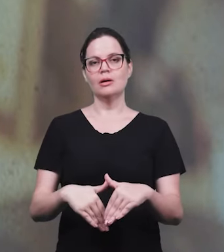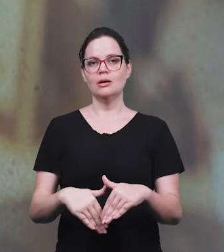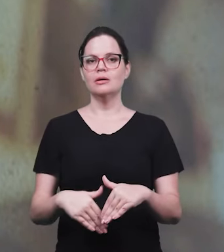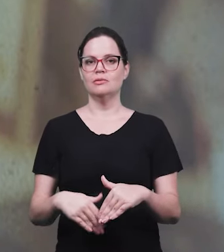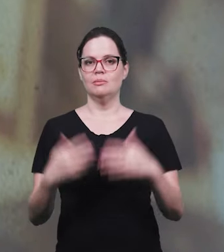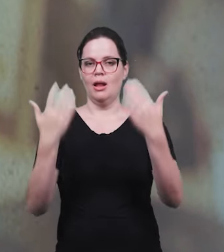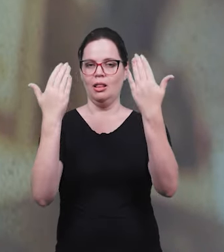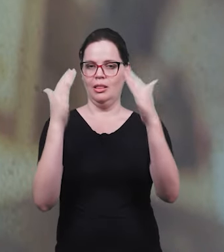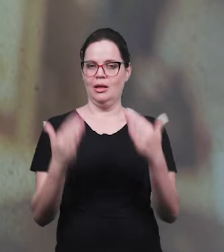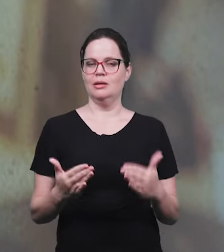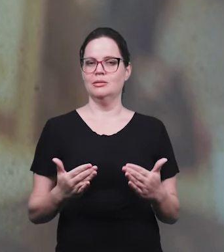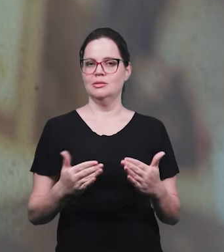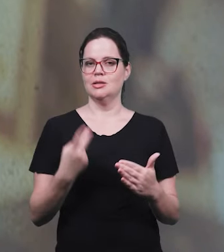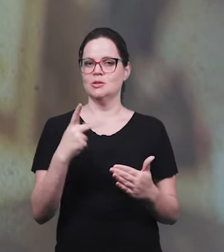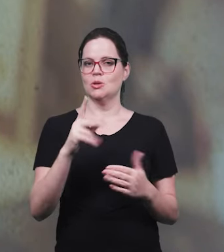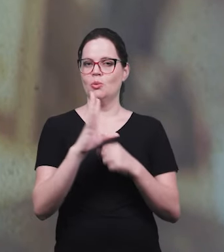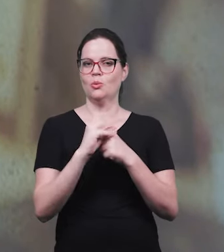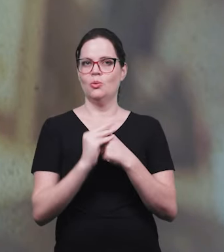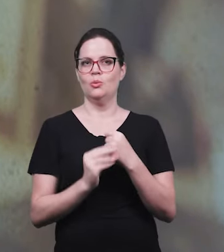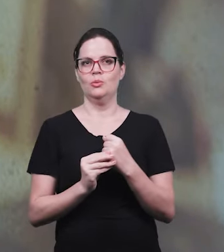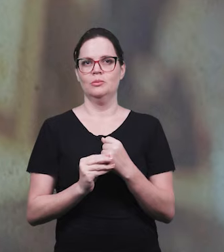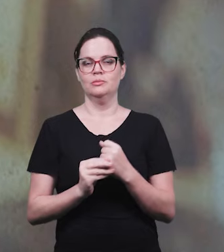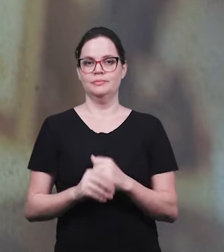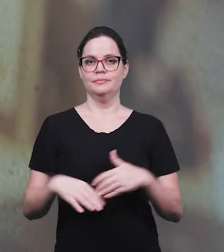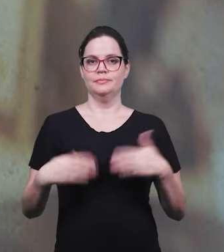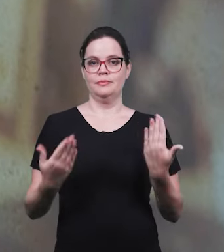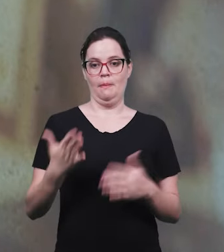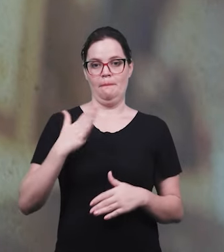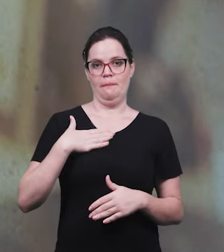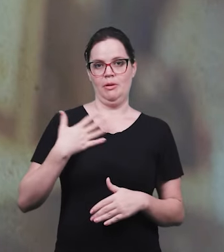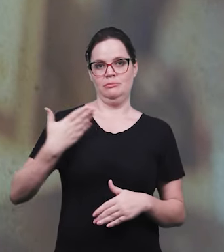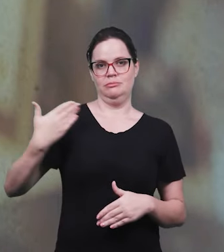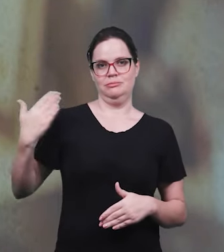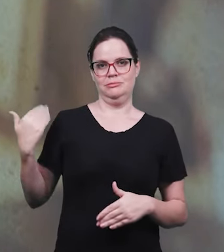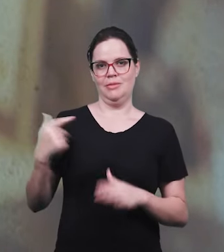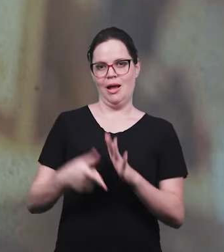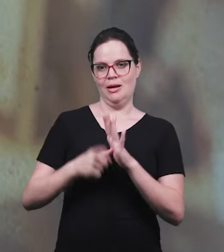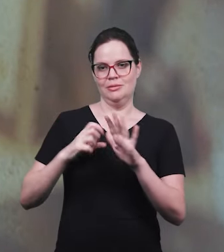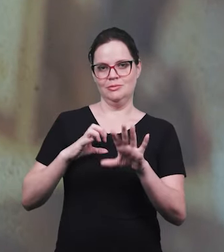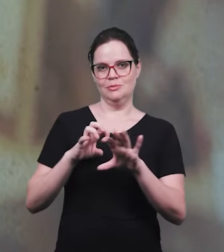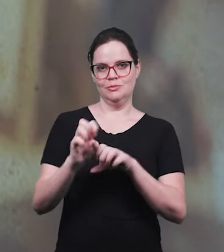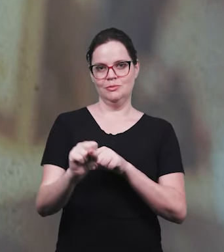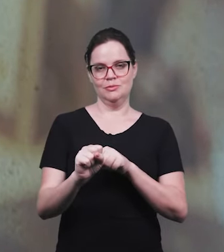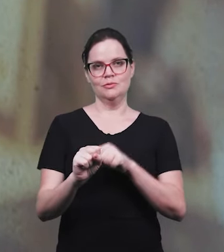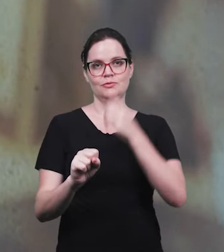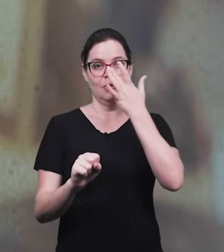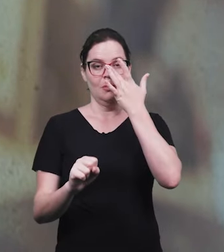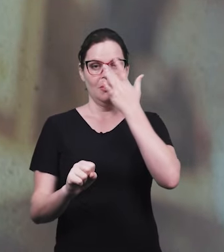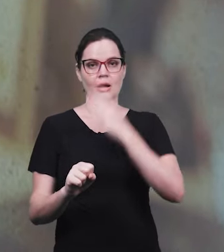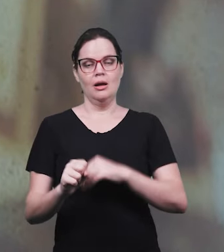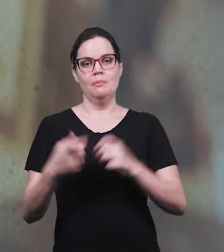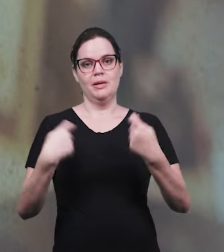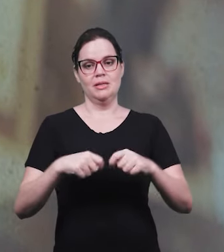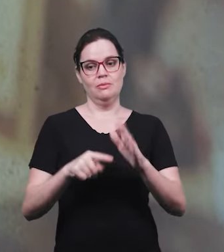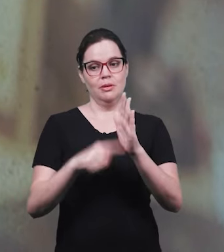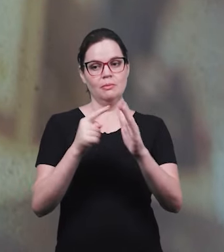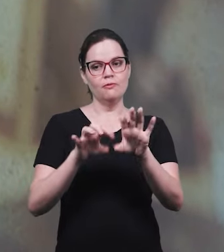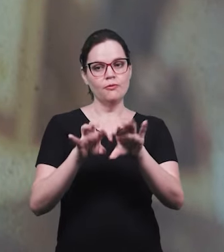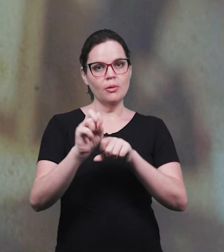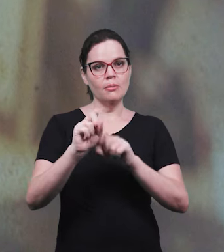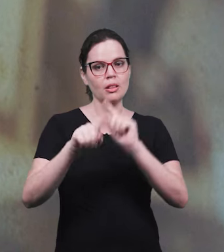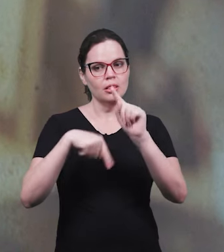eu só poderia fazer esse exame após a colação de grau. E hoje eu já posso fazer nos últimos períodos da